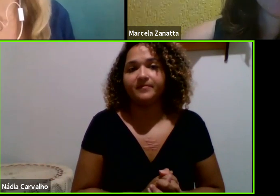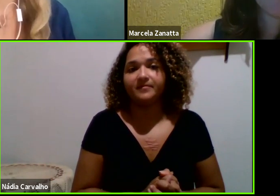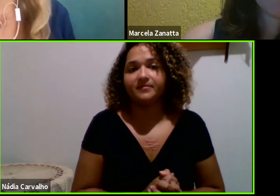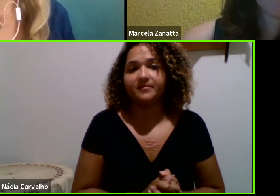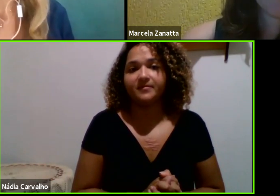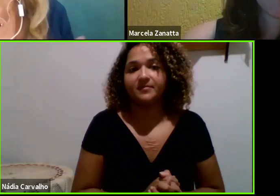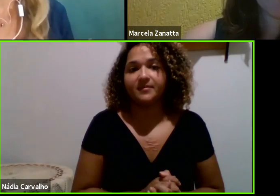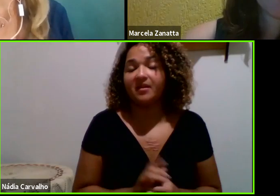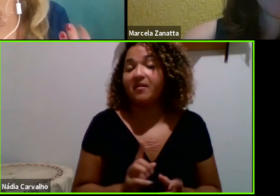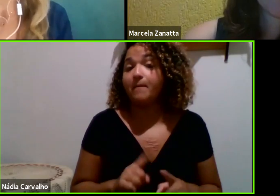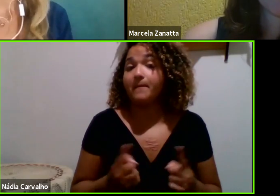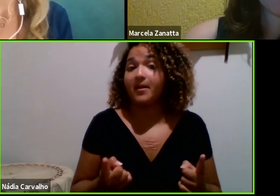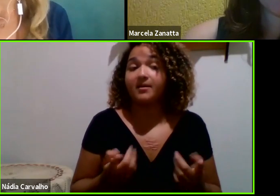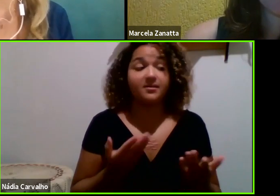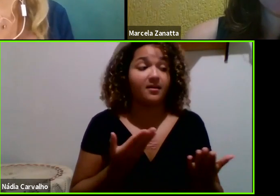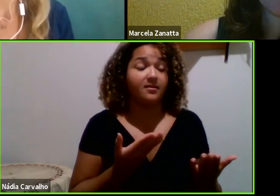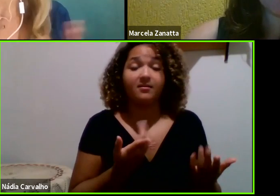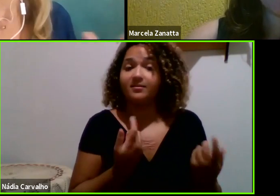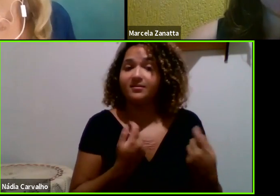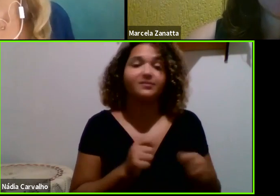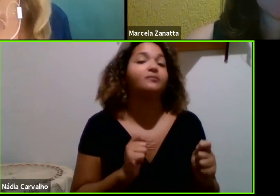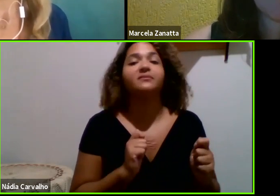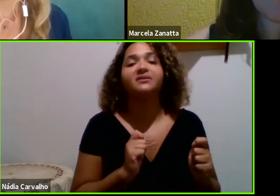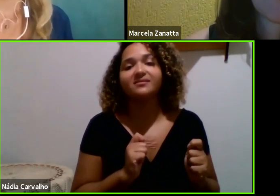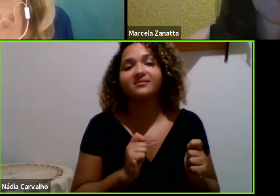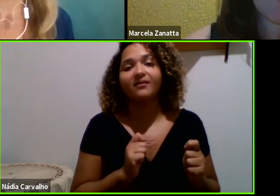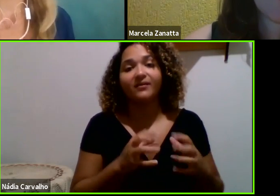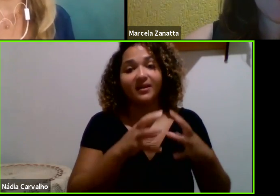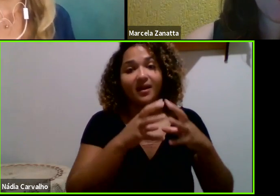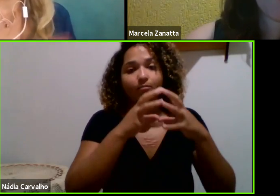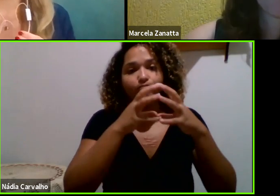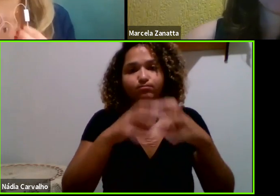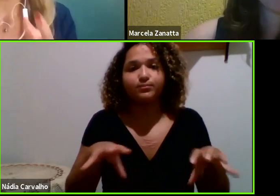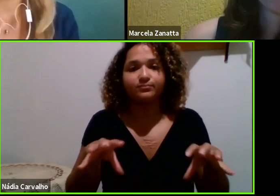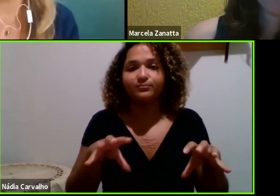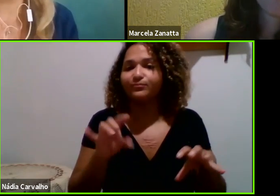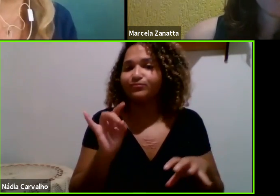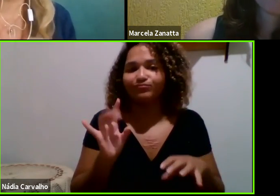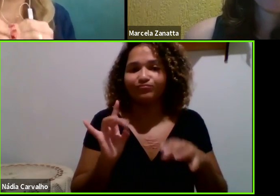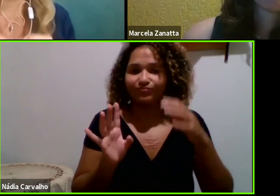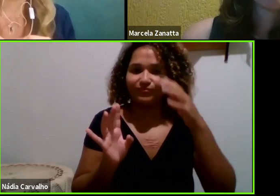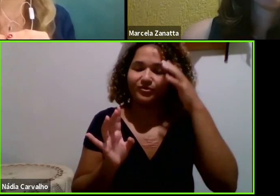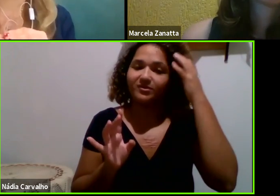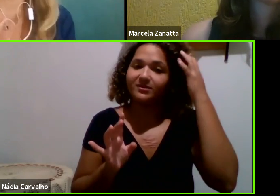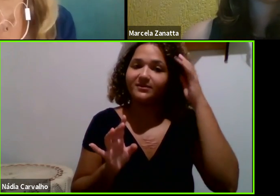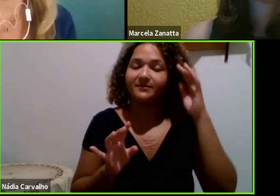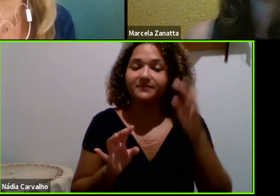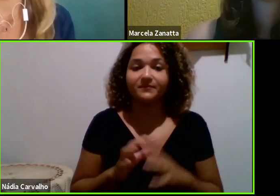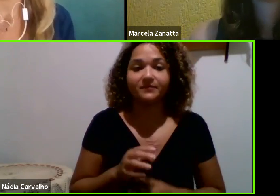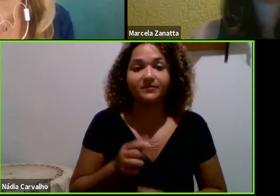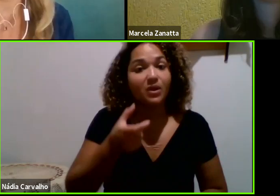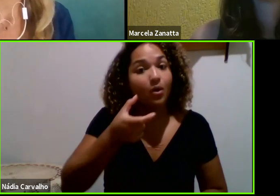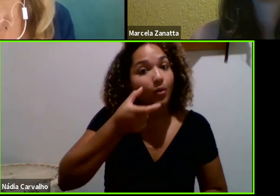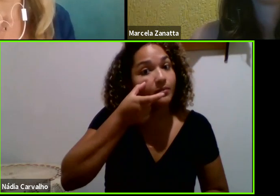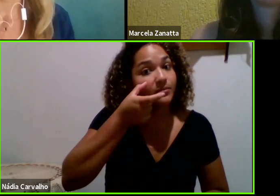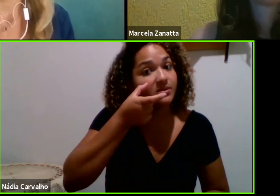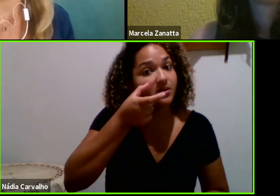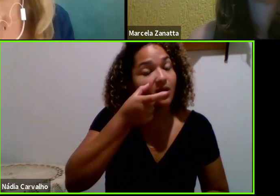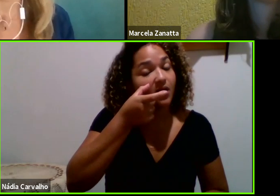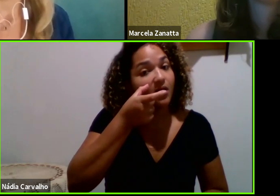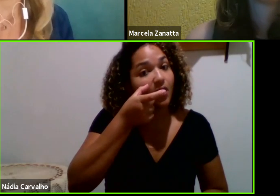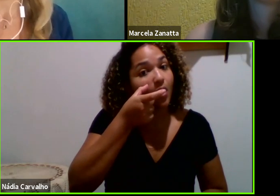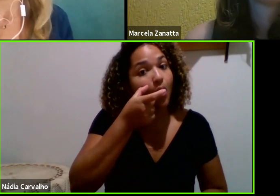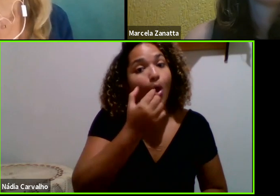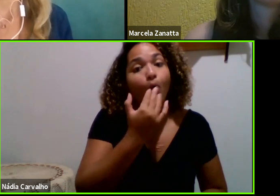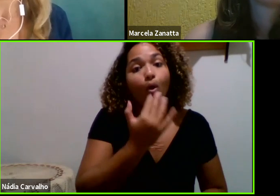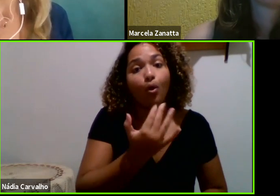uma miniotomia. E o que aconteceu? A bolsa rompeu espontaneamente. É fundamental observar o aspecto do líquido amniótico, que é um